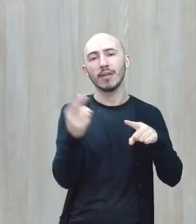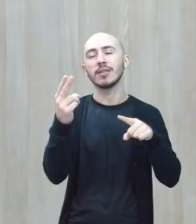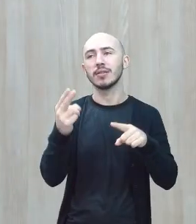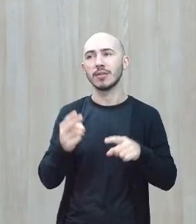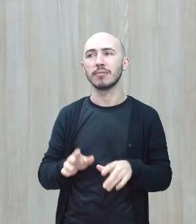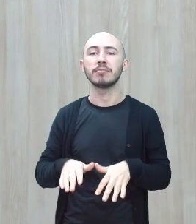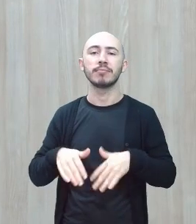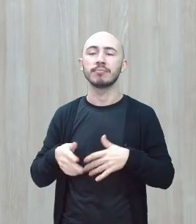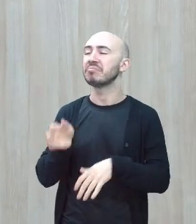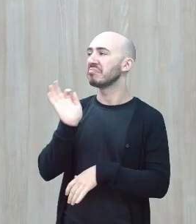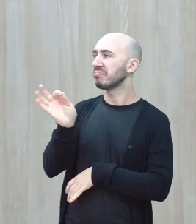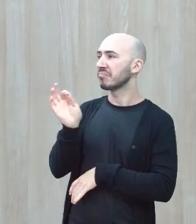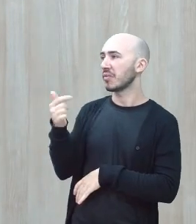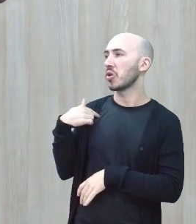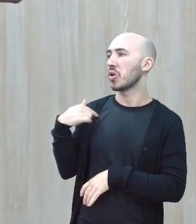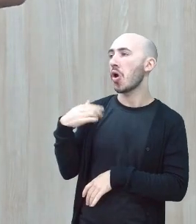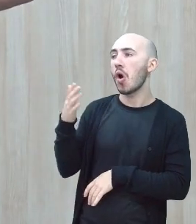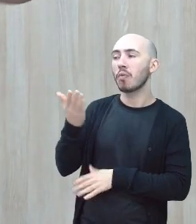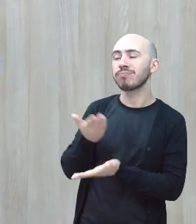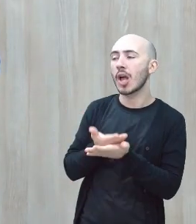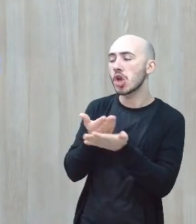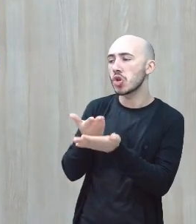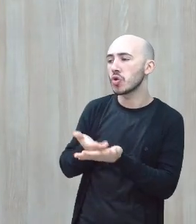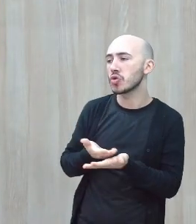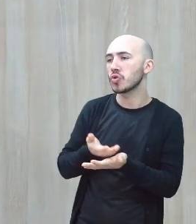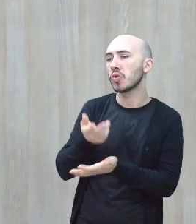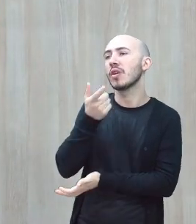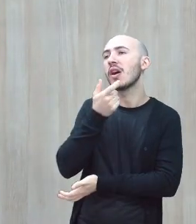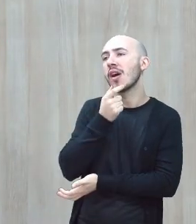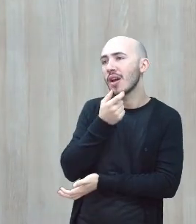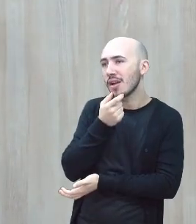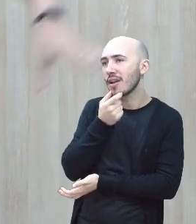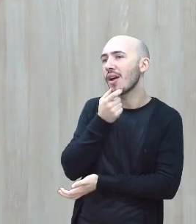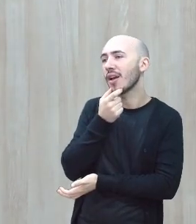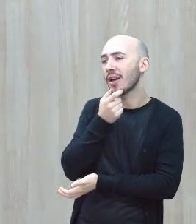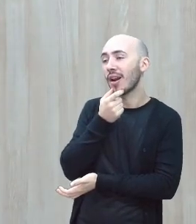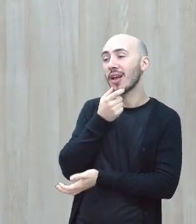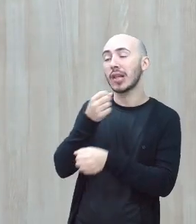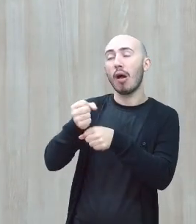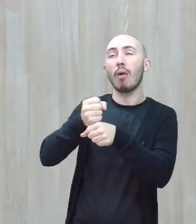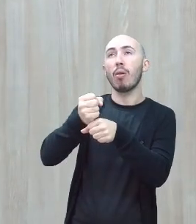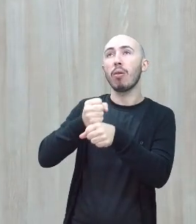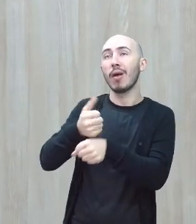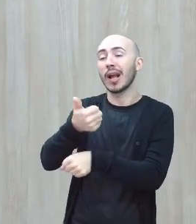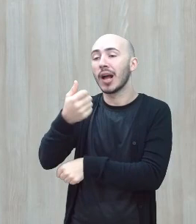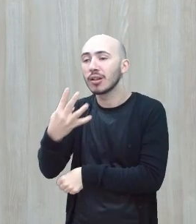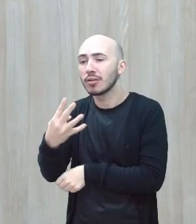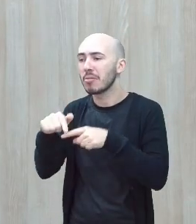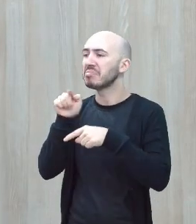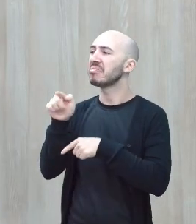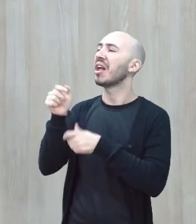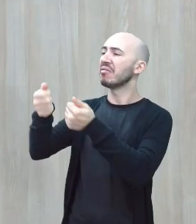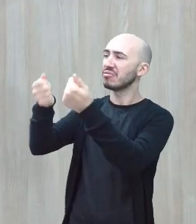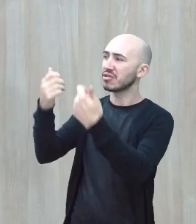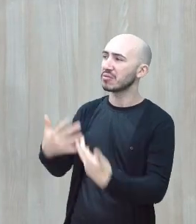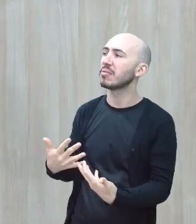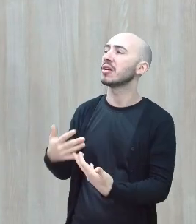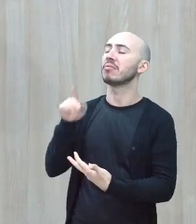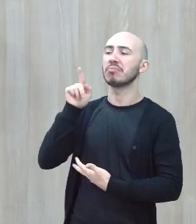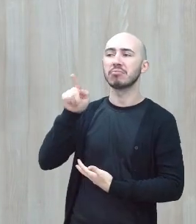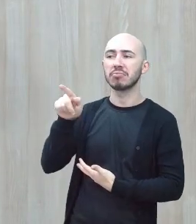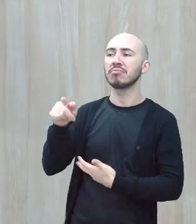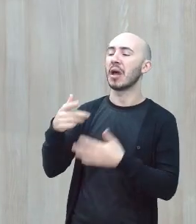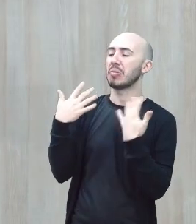Jogada de mestre. Eu estudo inglês há 14 anos. Esse cara vem com cada uma, bicho, que só ele tem. É uma coisa absurda. A mente desse